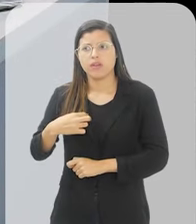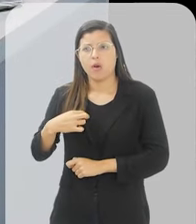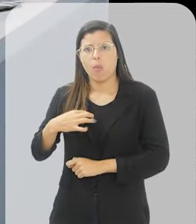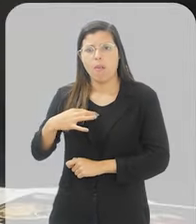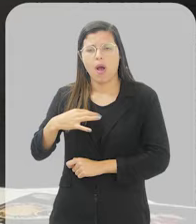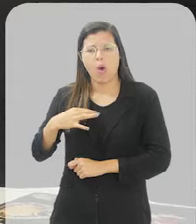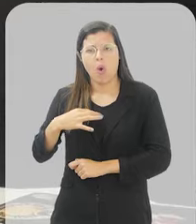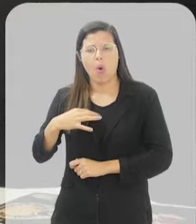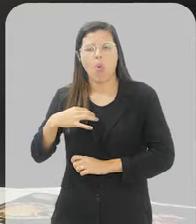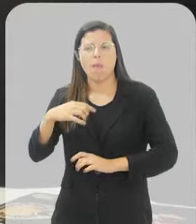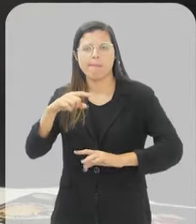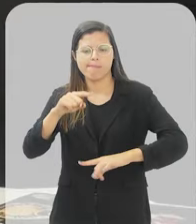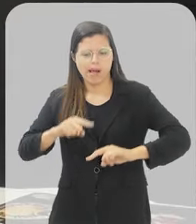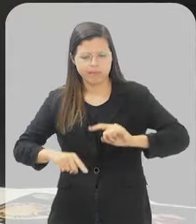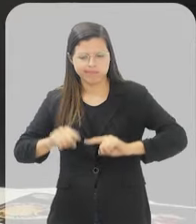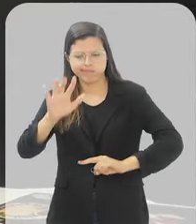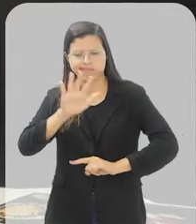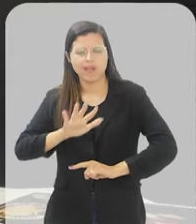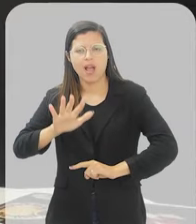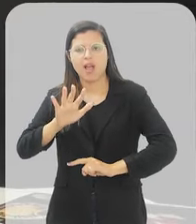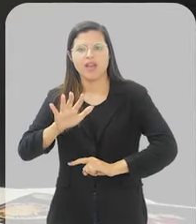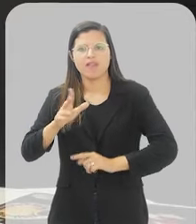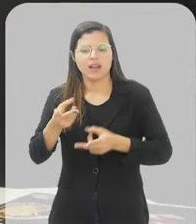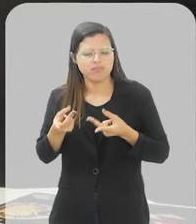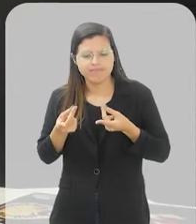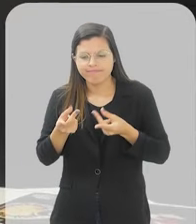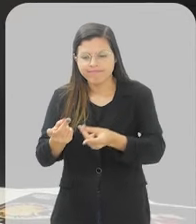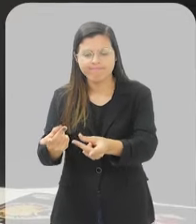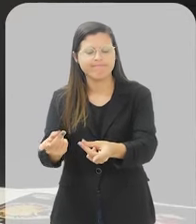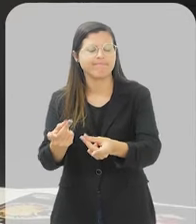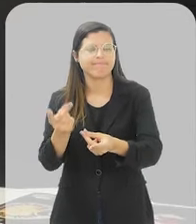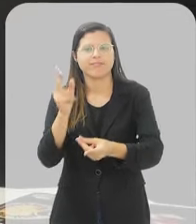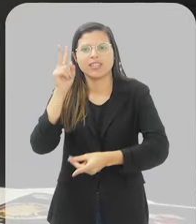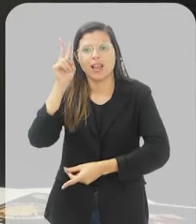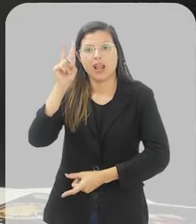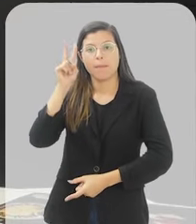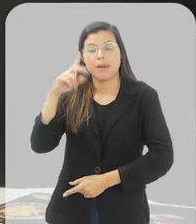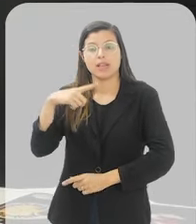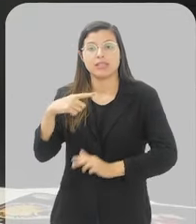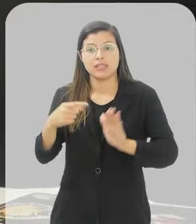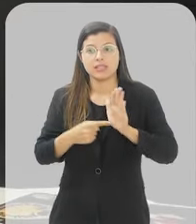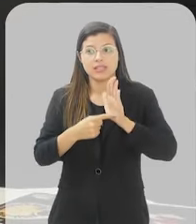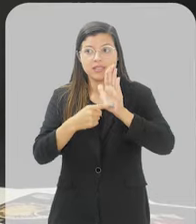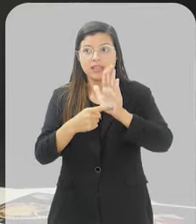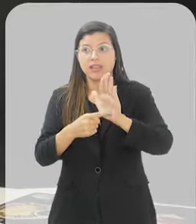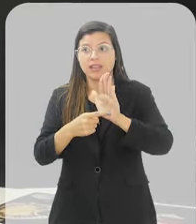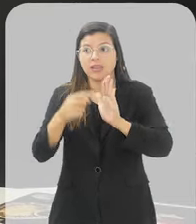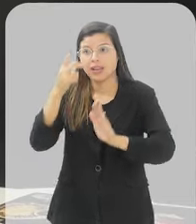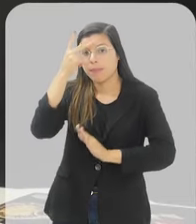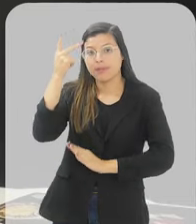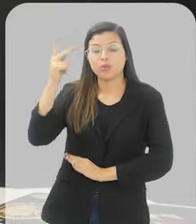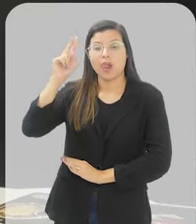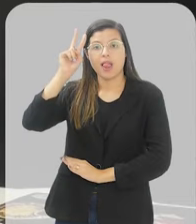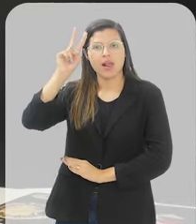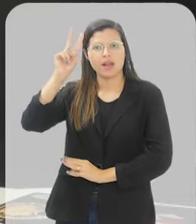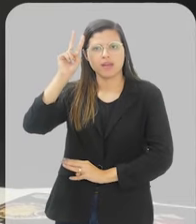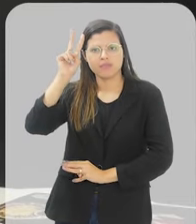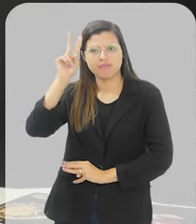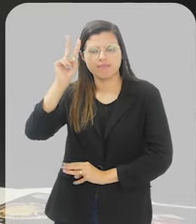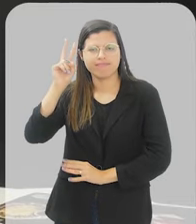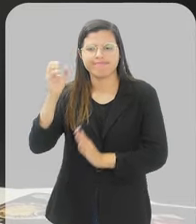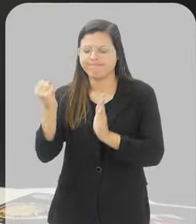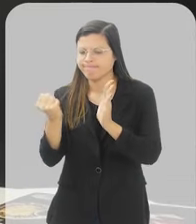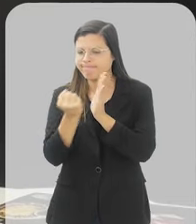destaque ficar eternizada ao olhar do espectador? Existem certos destaques que fazem roupas que a pessoa fica